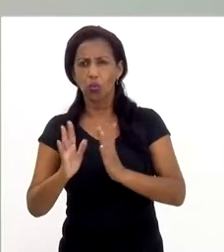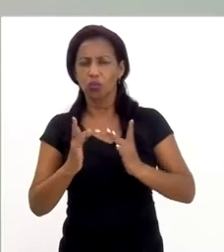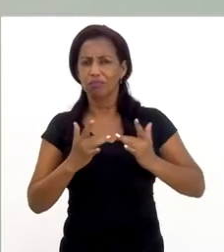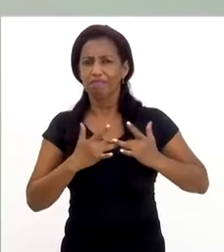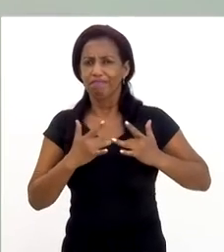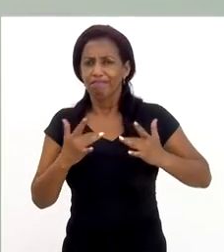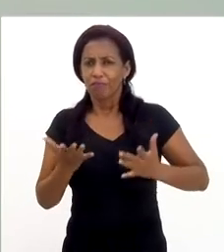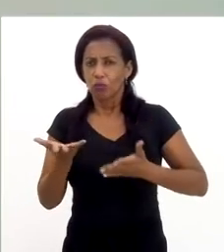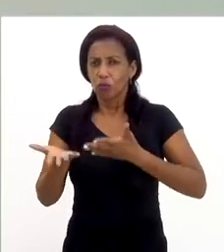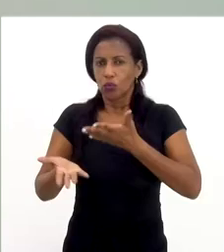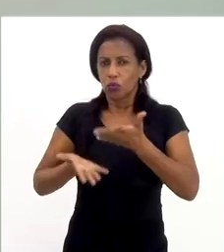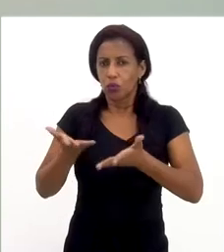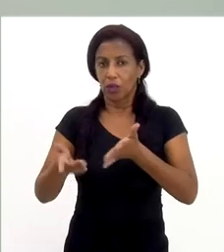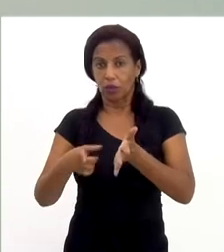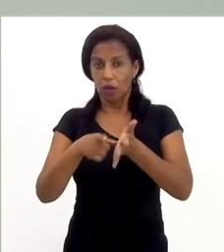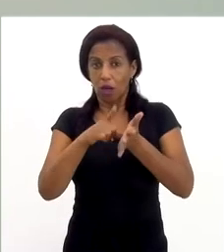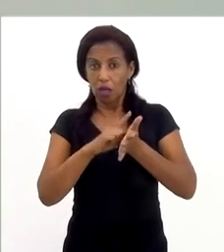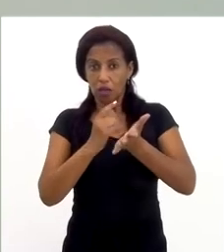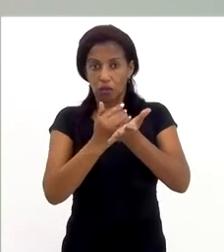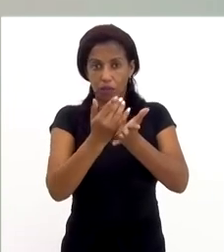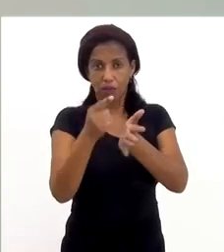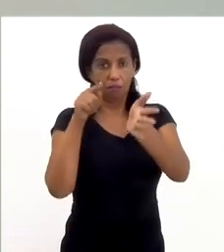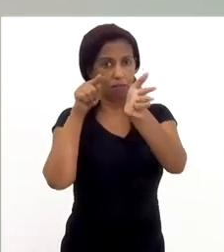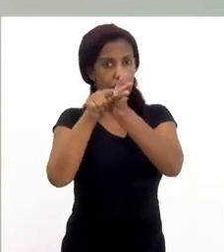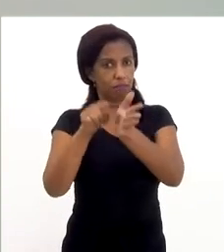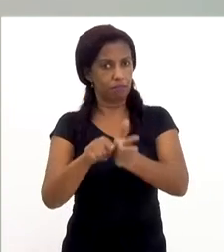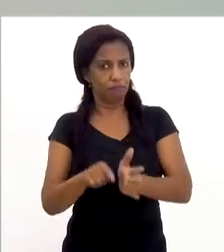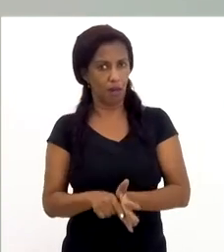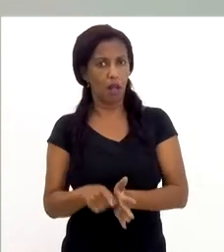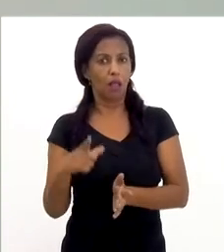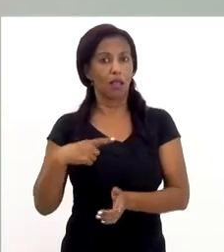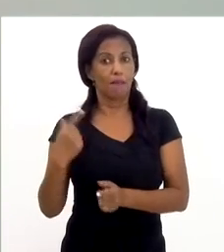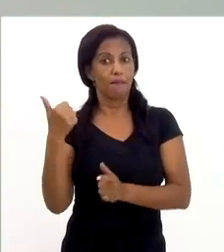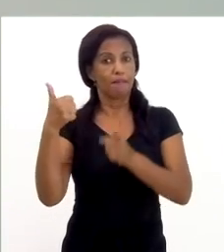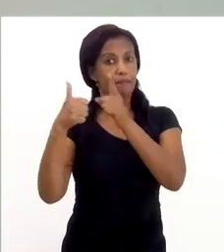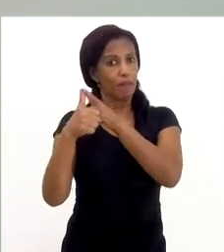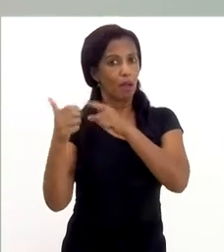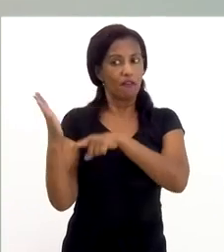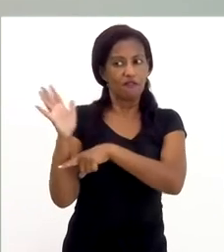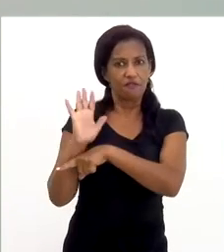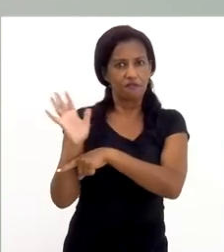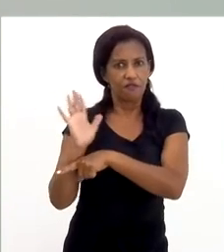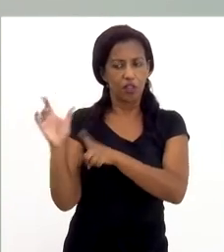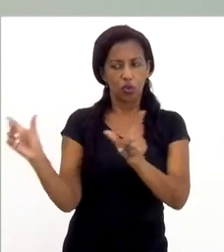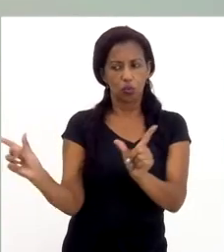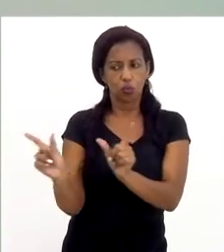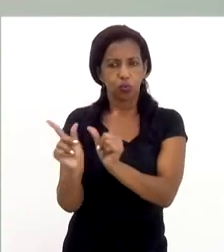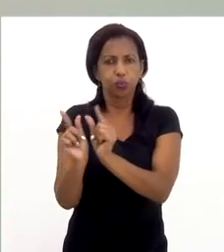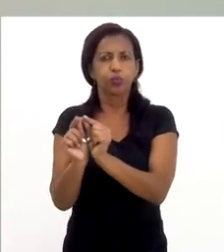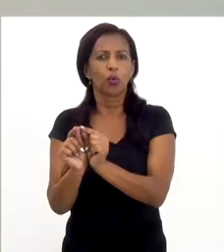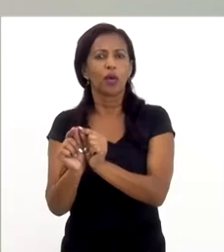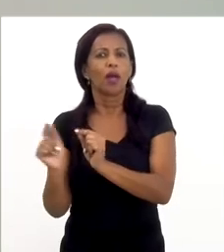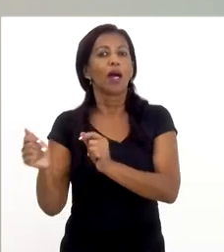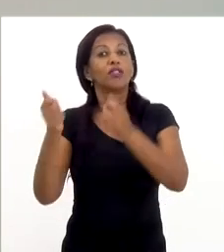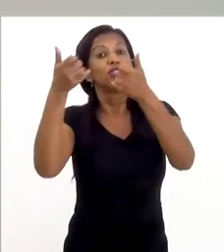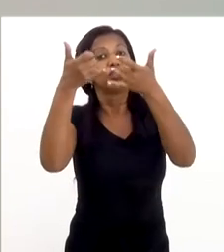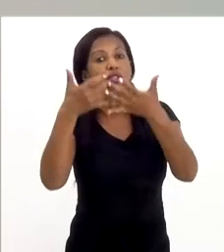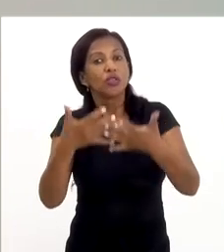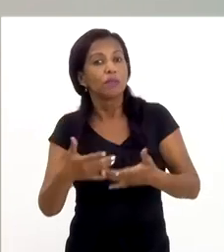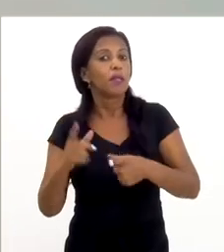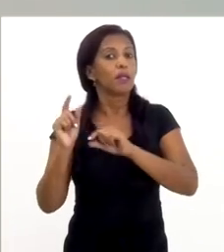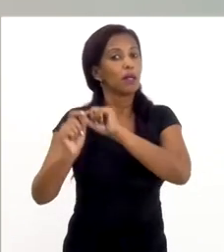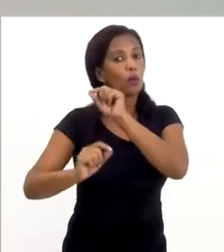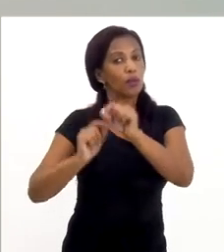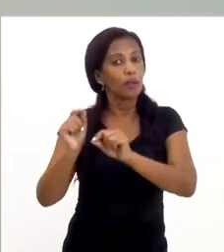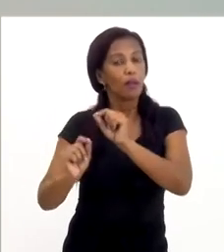de dessensibilização Então hoje de iniciar a pesquisa é passado um vídeo não é um vídeo curto a gente tem que que